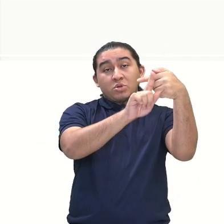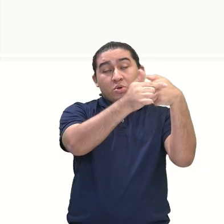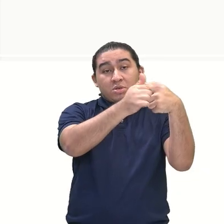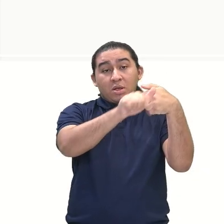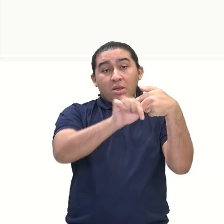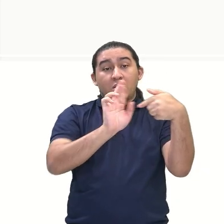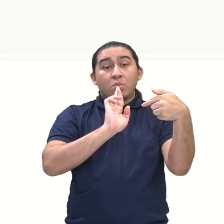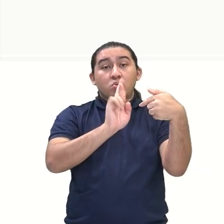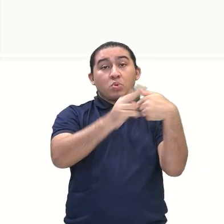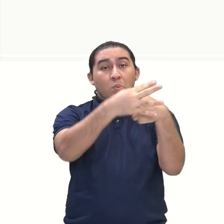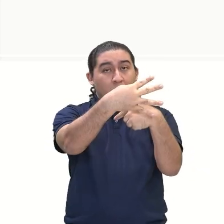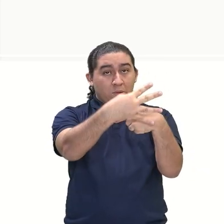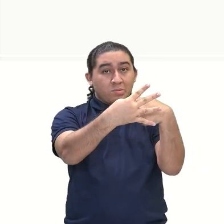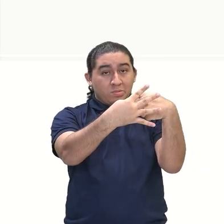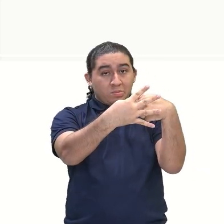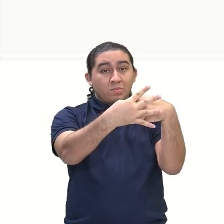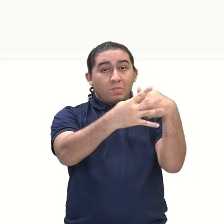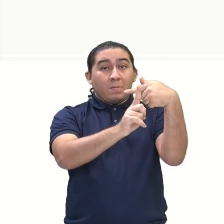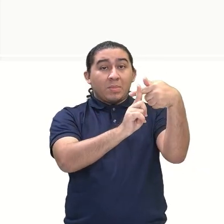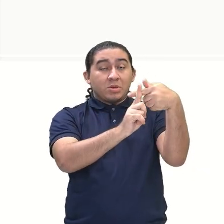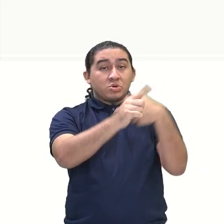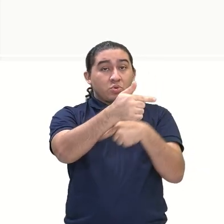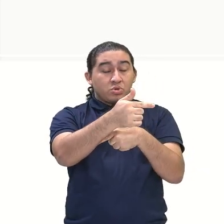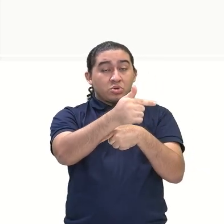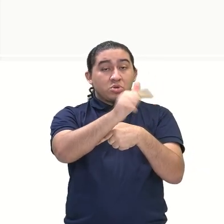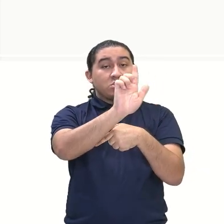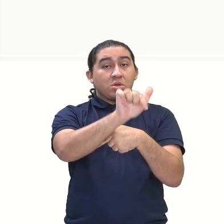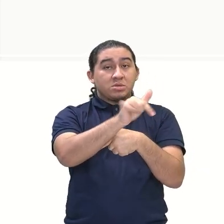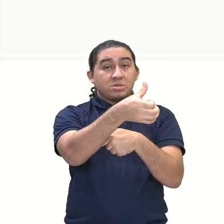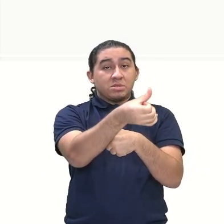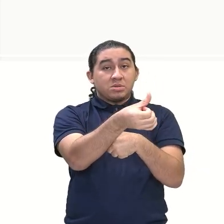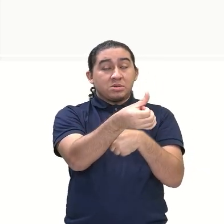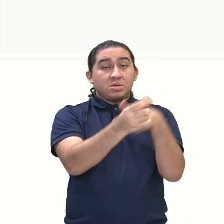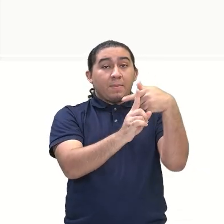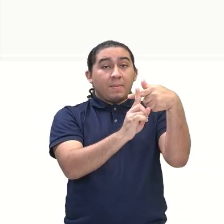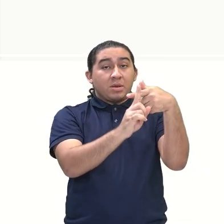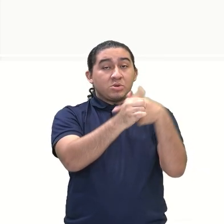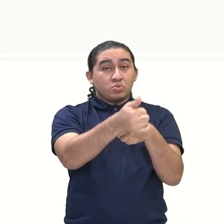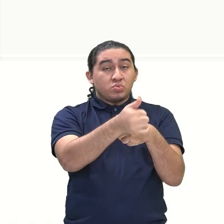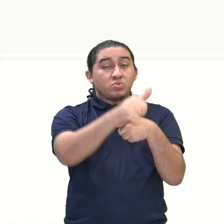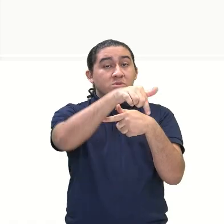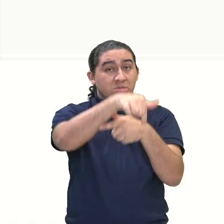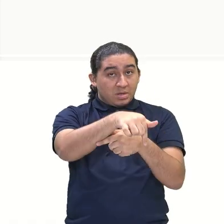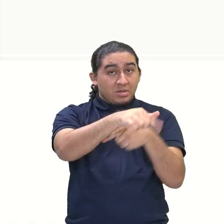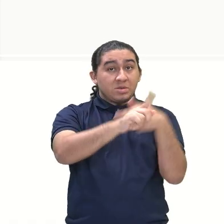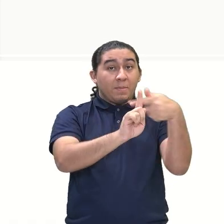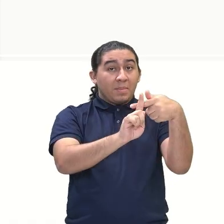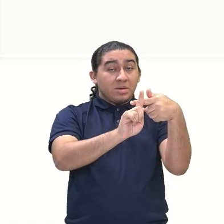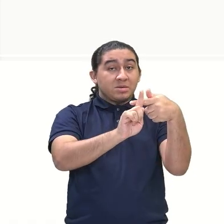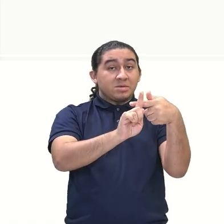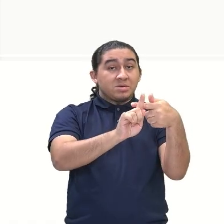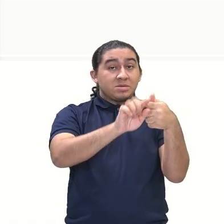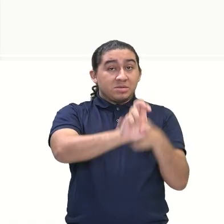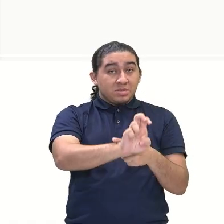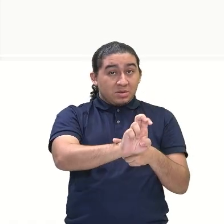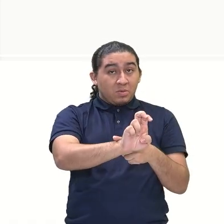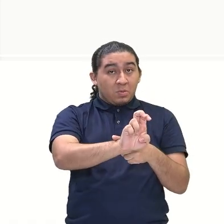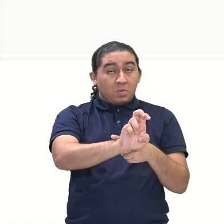2, 4. Mais 2, 6. Mais 1, 7. 7 mais